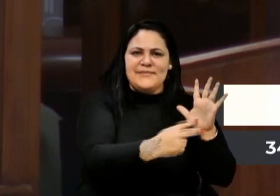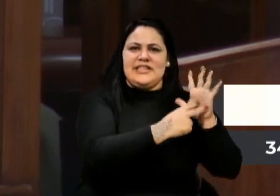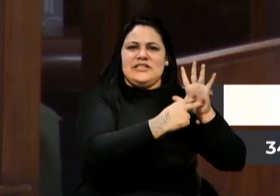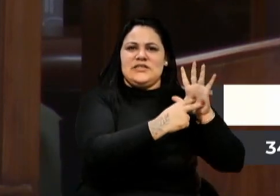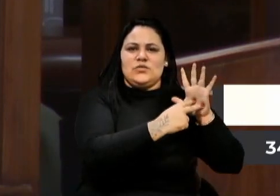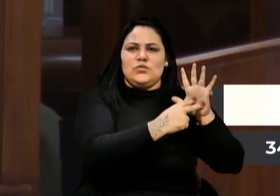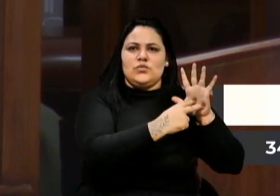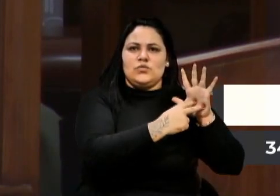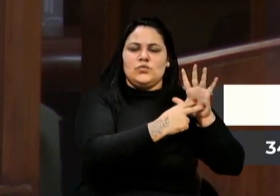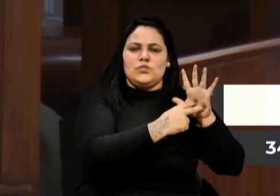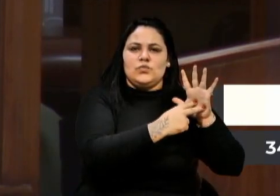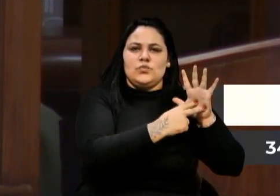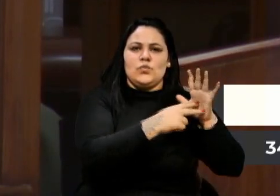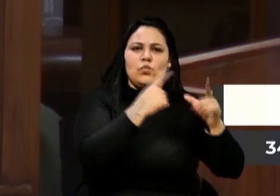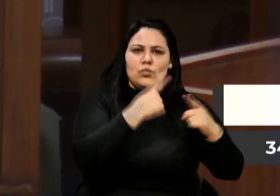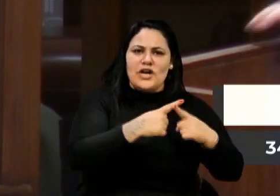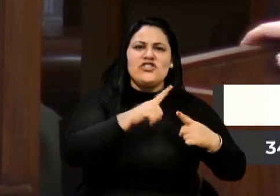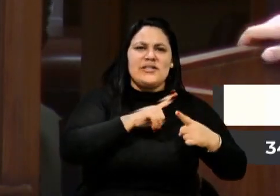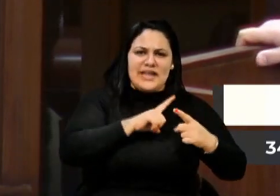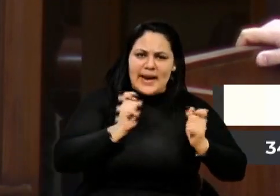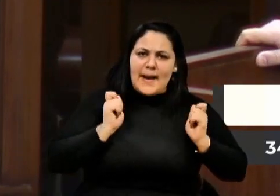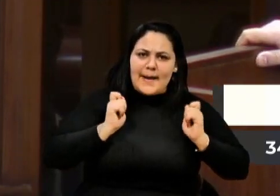muito pode ser